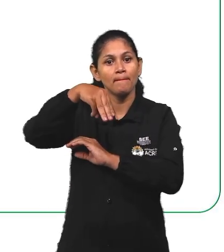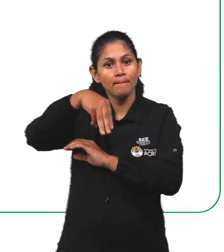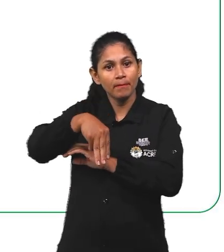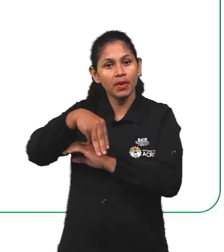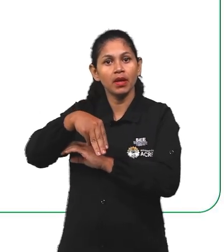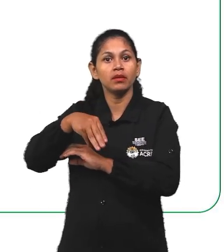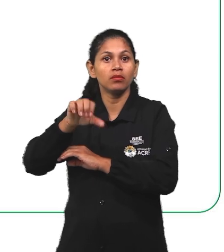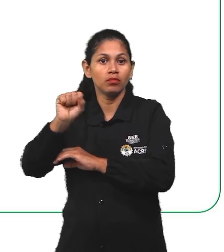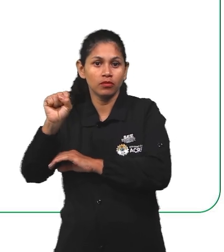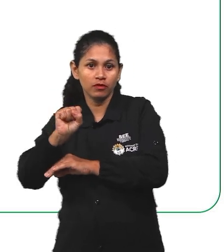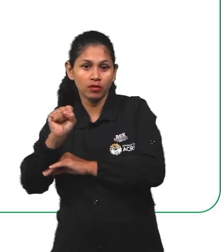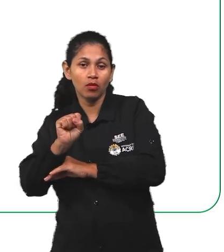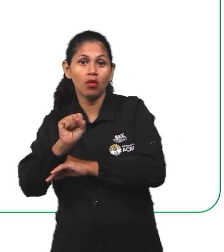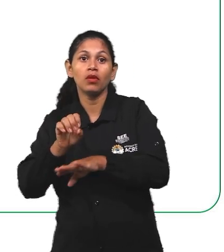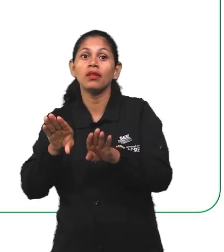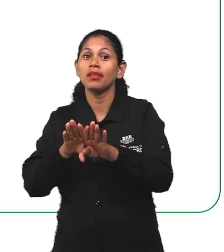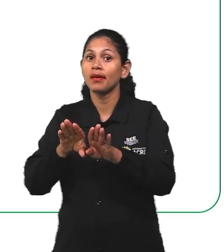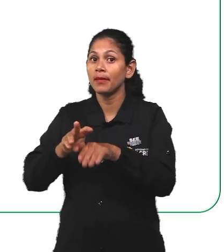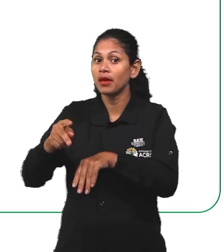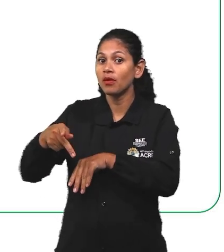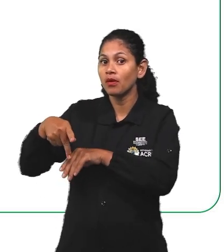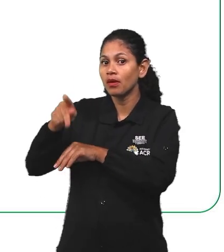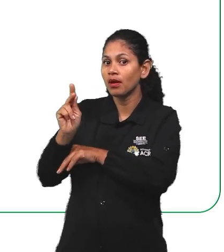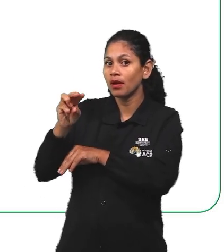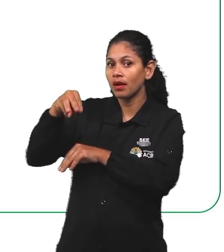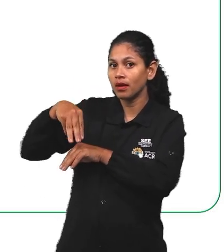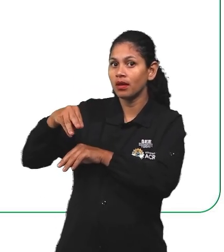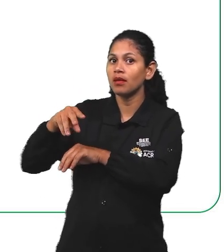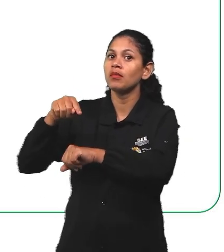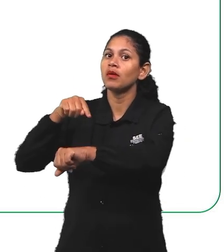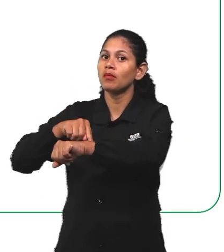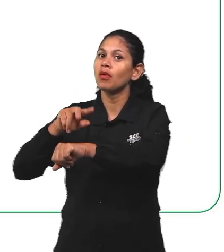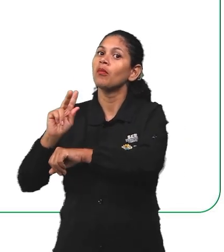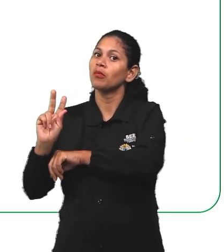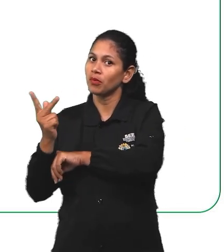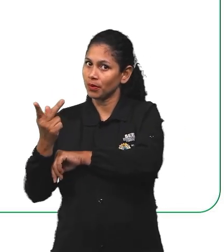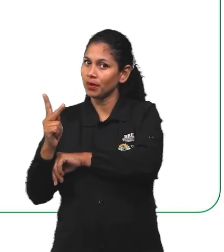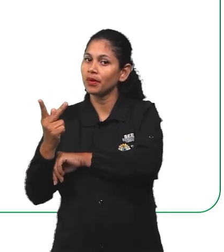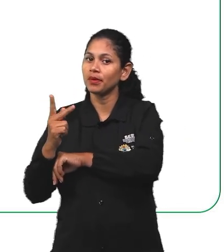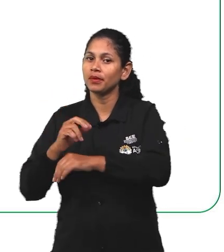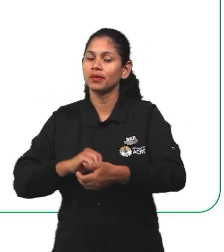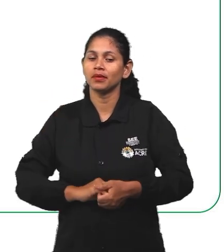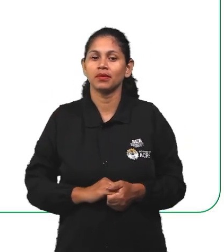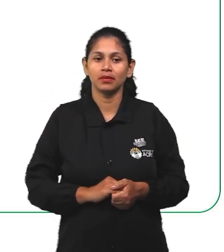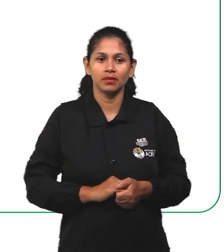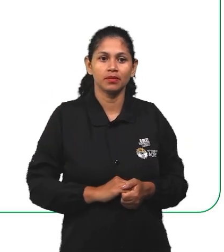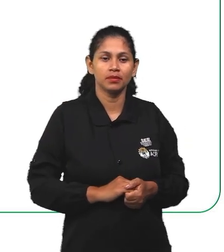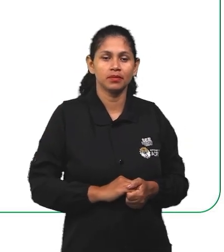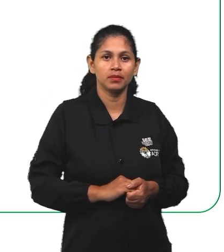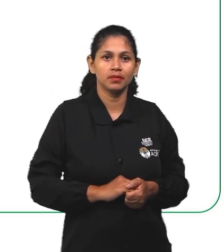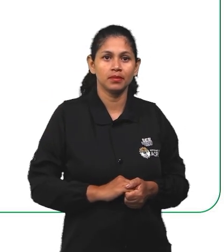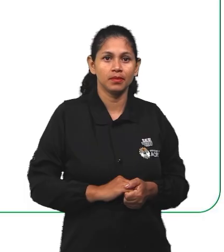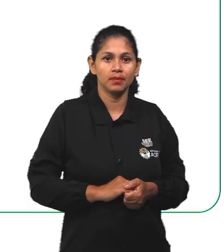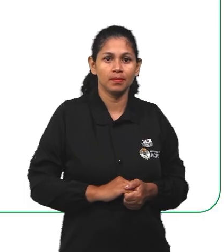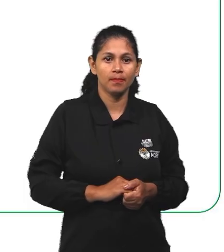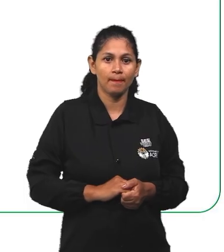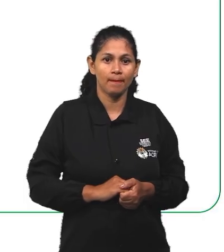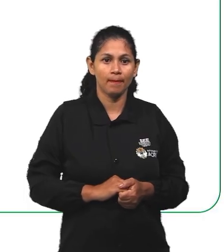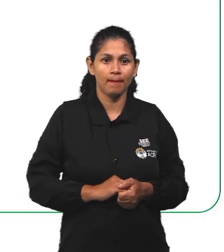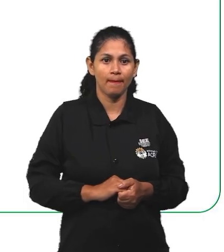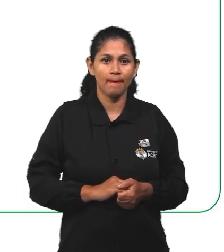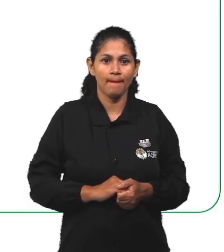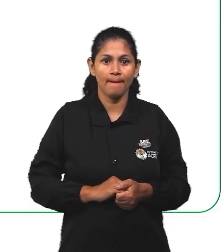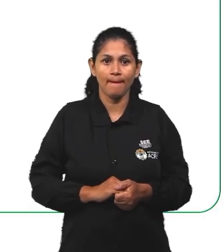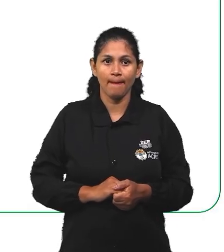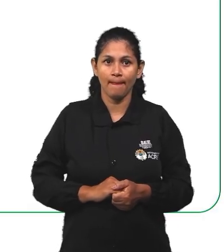e quilômetros por hora. De novo aparece um número junto de uma unidade de medida. Nesse caso, a medida aqui